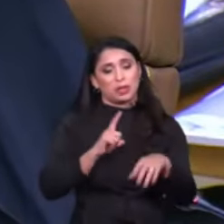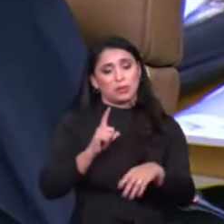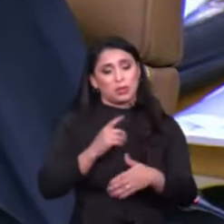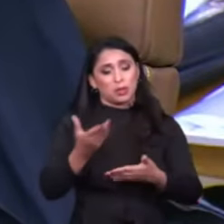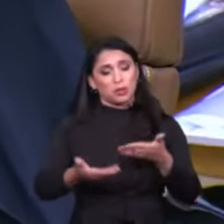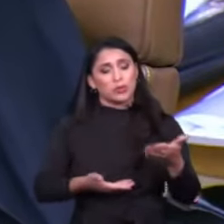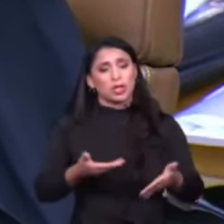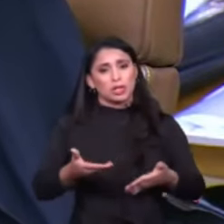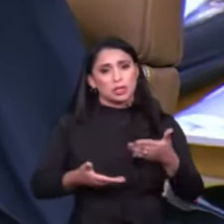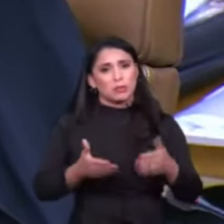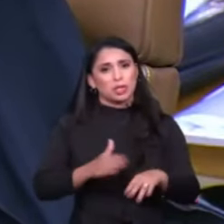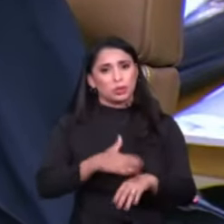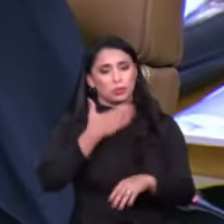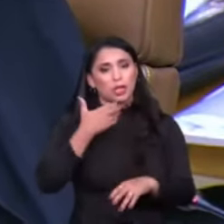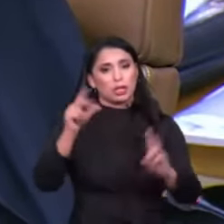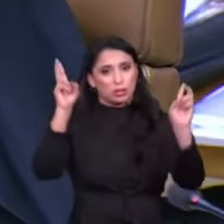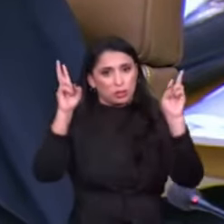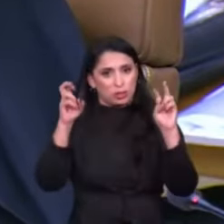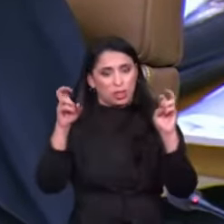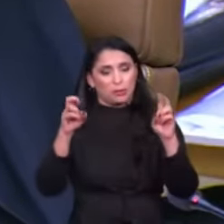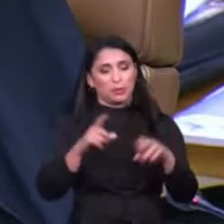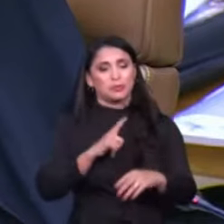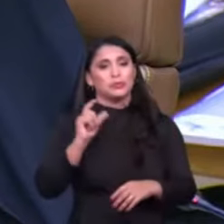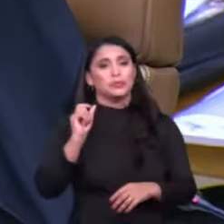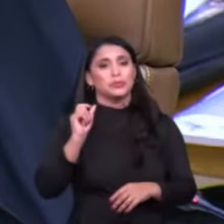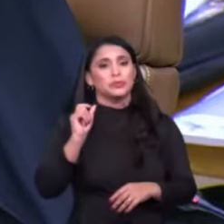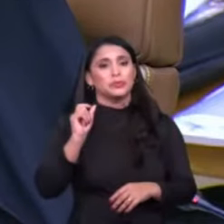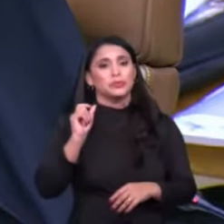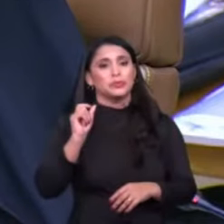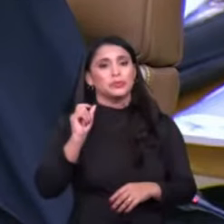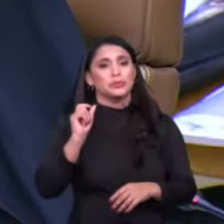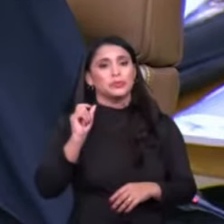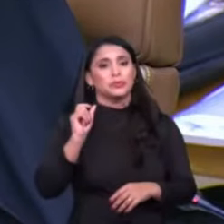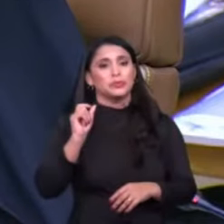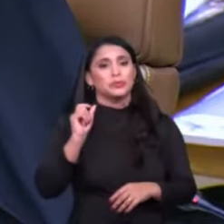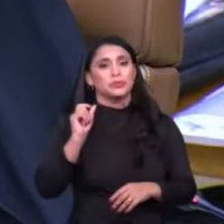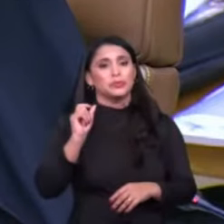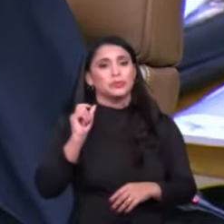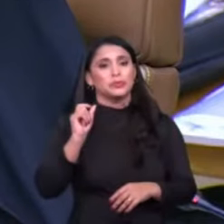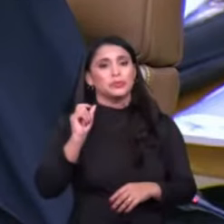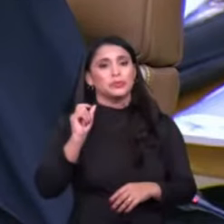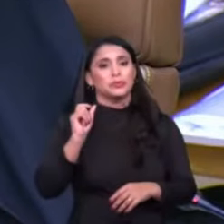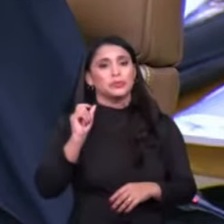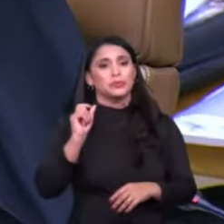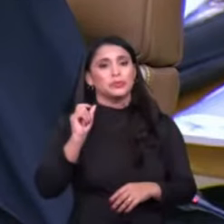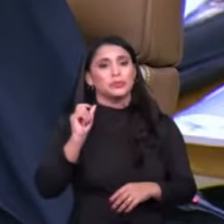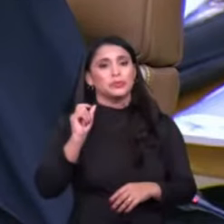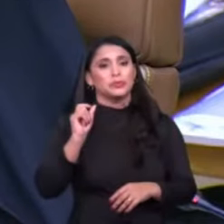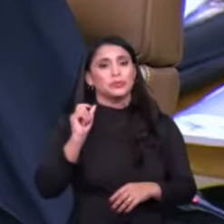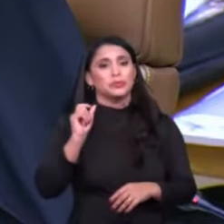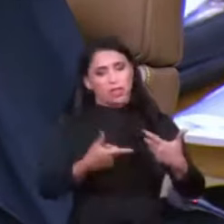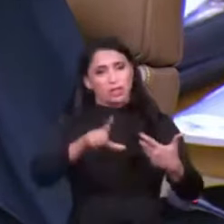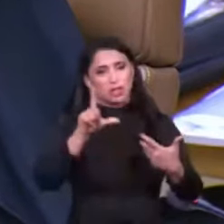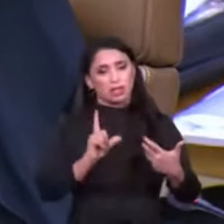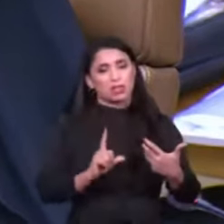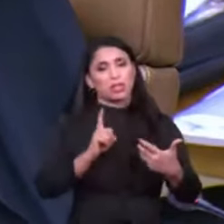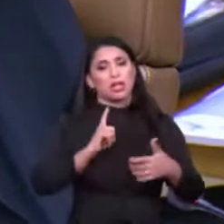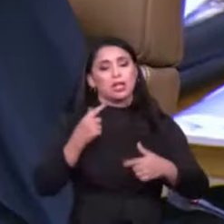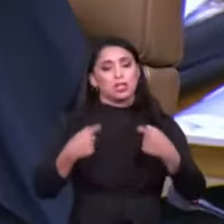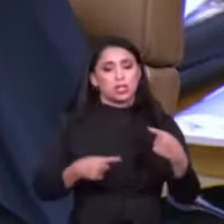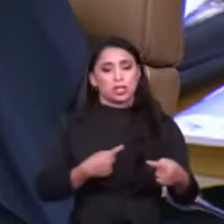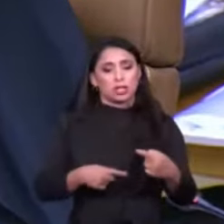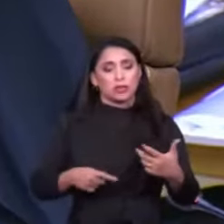mais adequado a ser conferido à matéria, notadamente sobre todos os aspectos acima mencionados. Pode-se debater ainda no